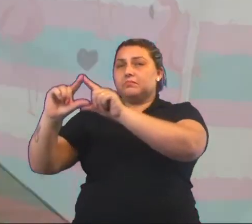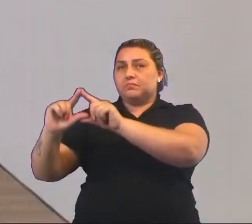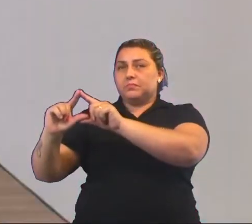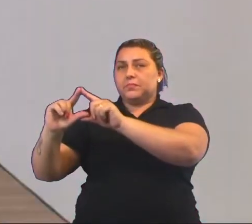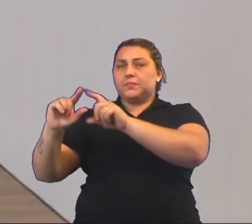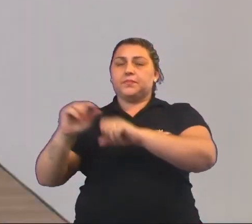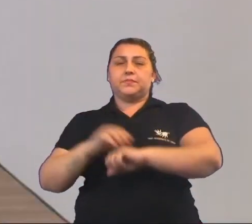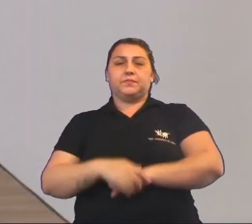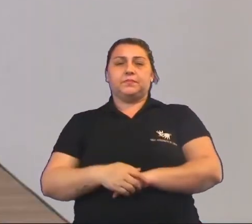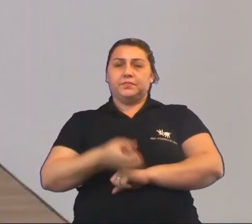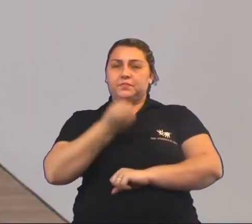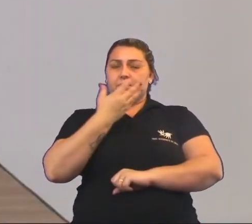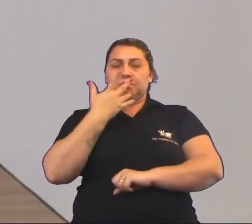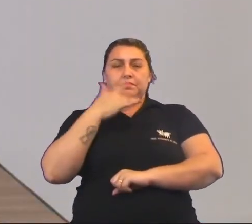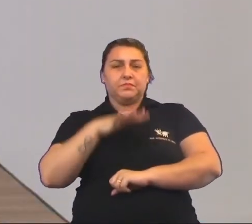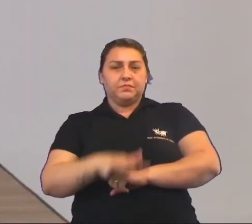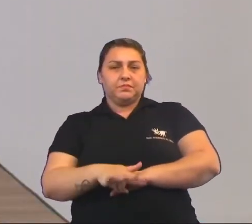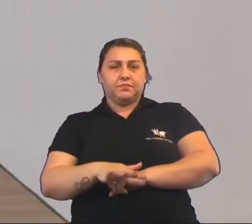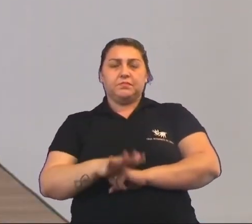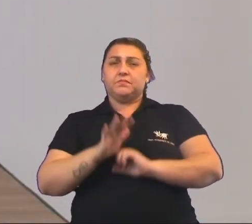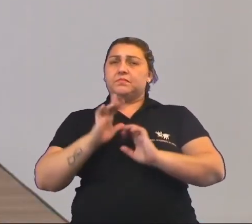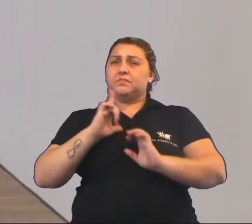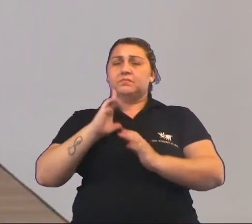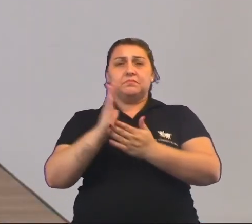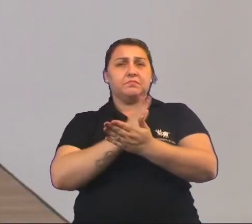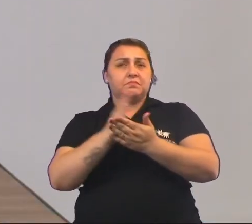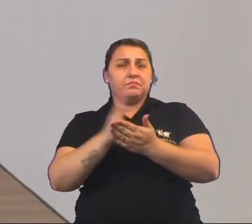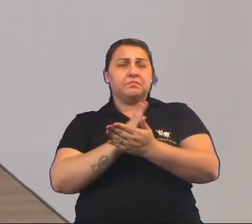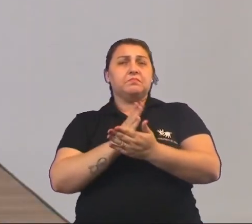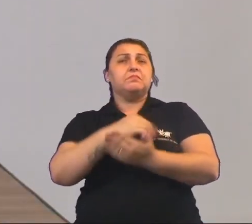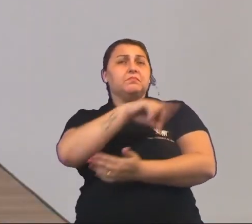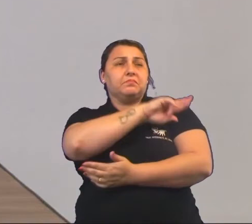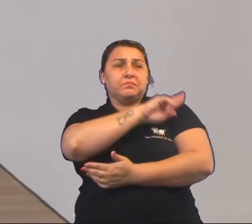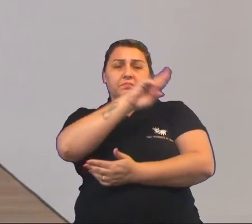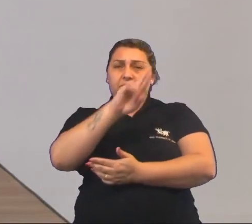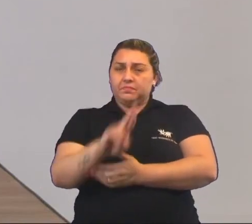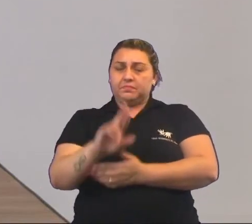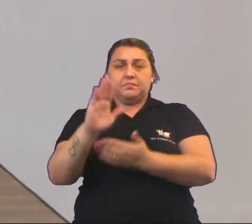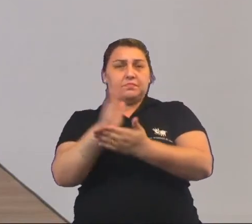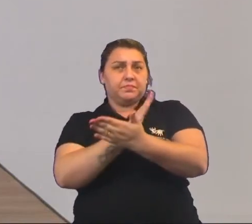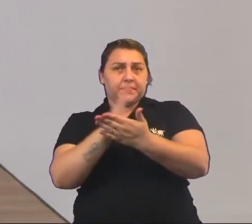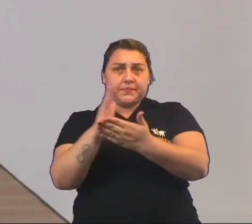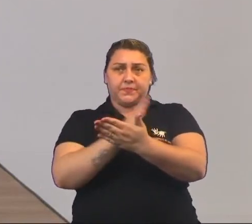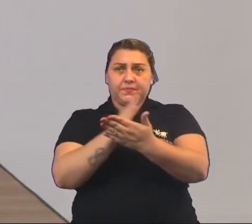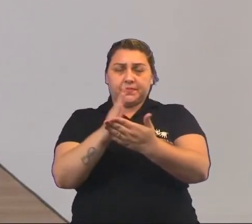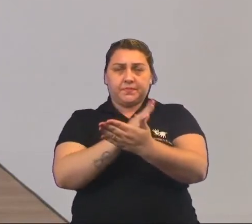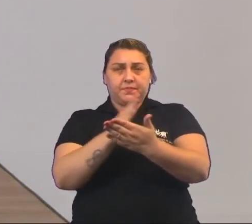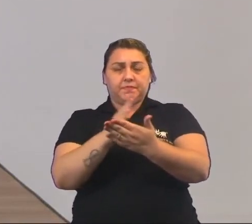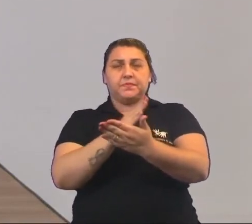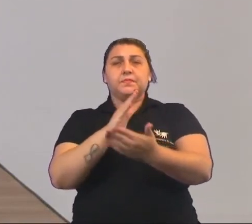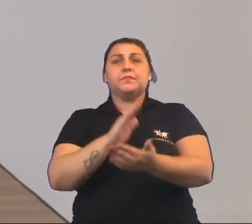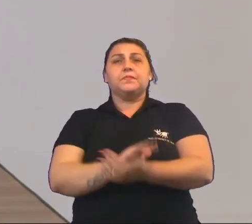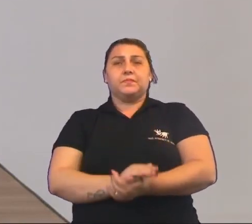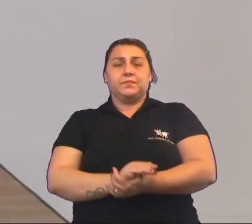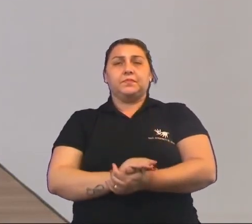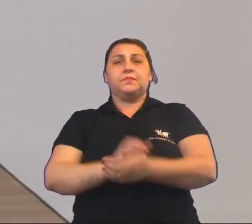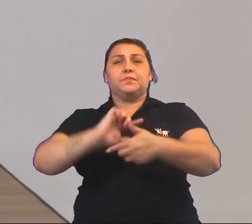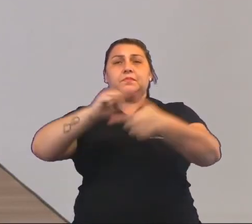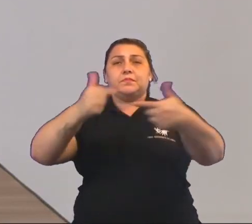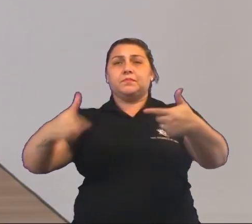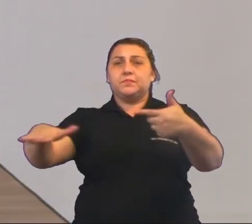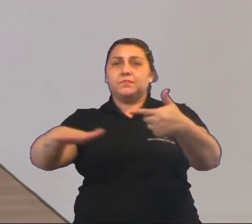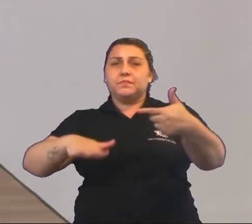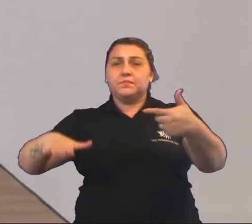triangular. Muito bem, crianças, aqui nós temos algumas representações de alguns sólidos